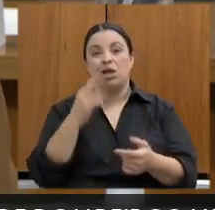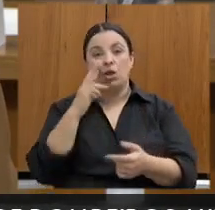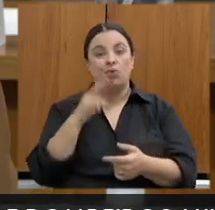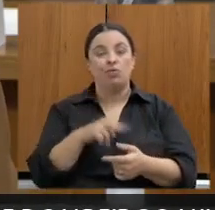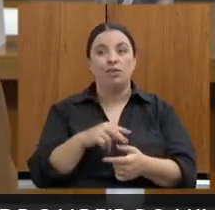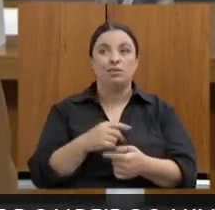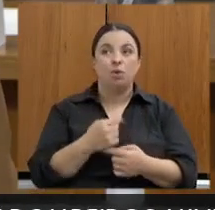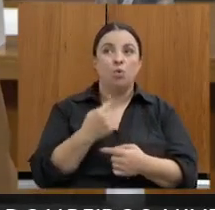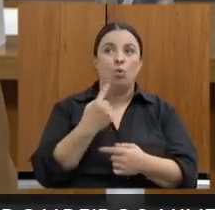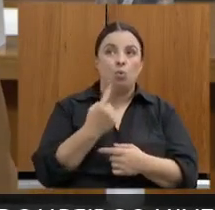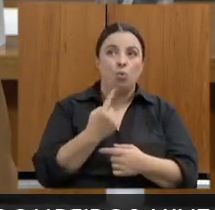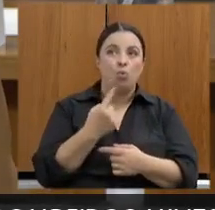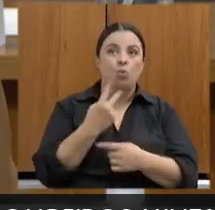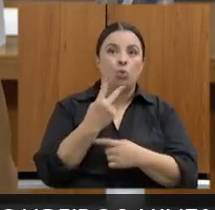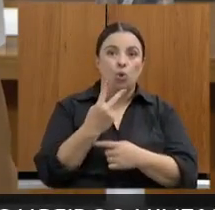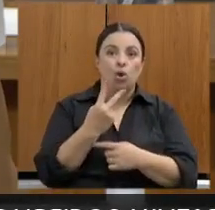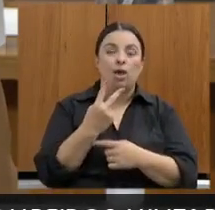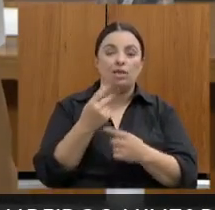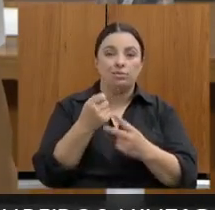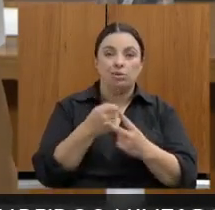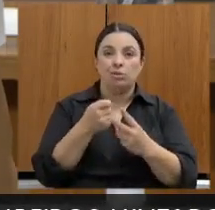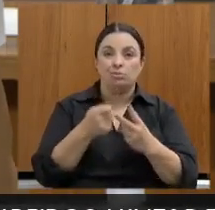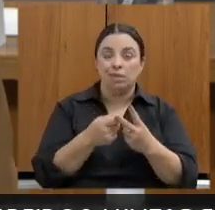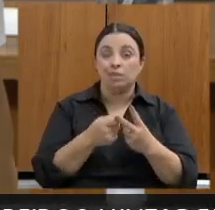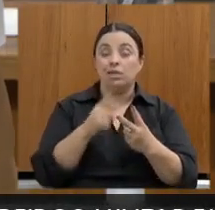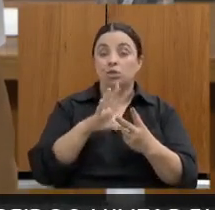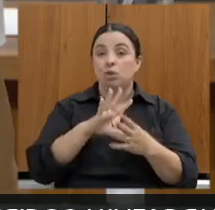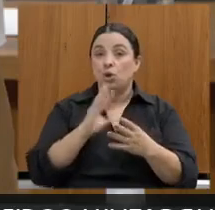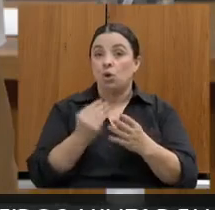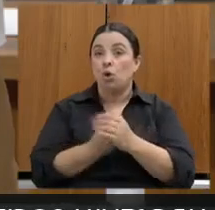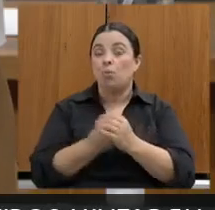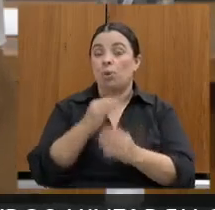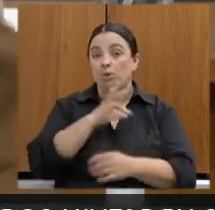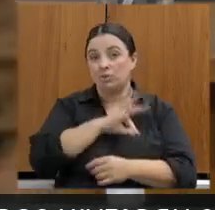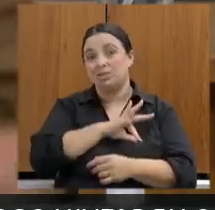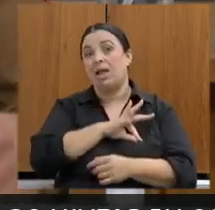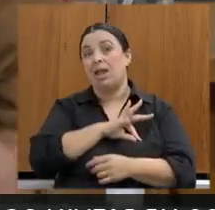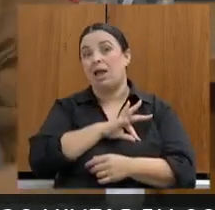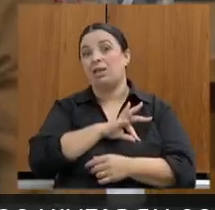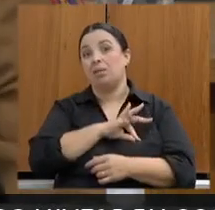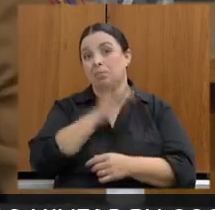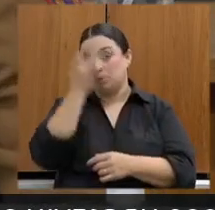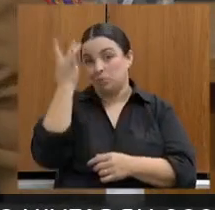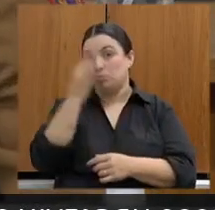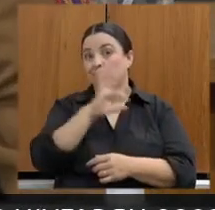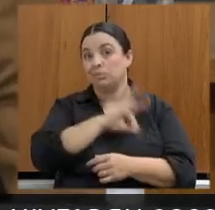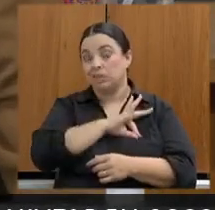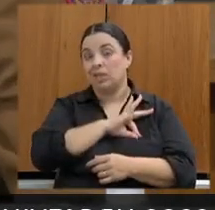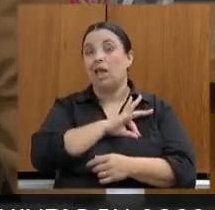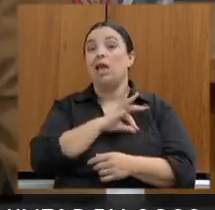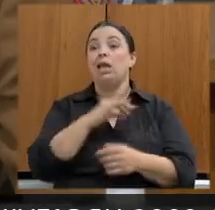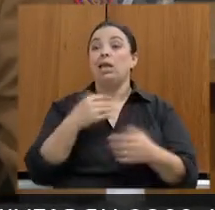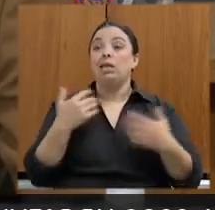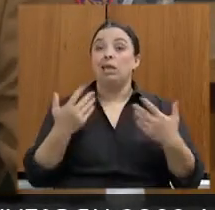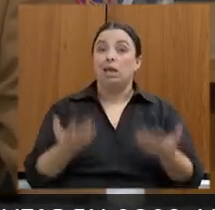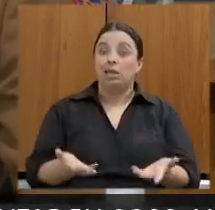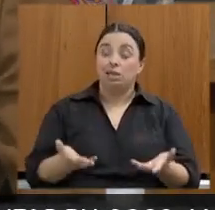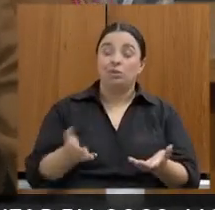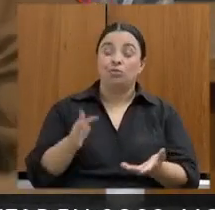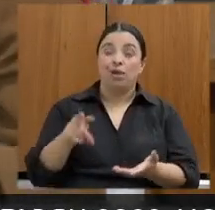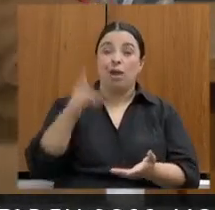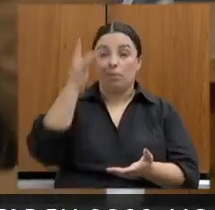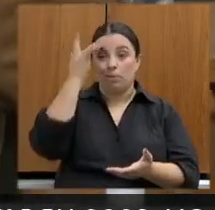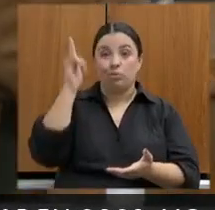segundo mês e se incorpora no salário do militar e é um prejuízo muito grande ele vai ficar muito mais fácil de gatos vai desgastar o